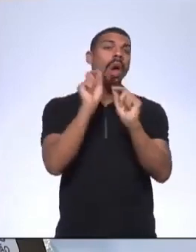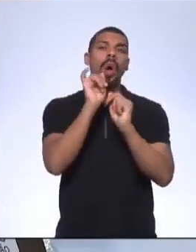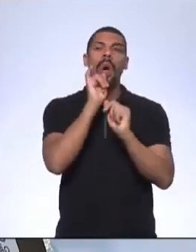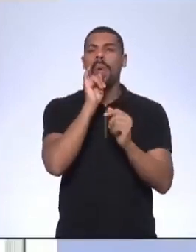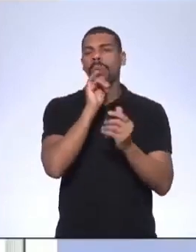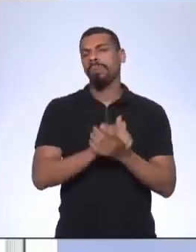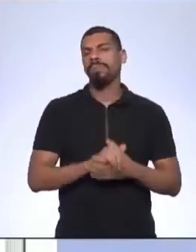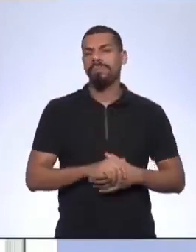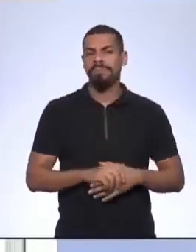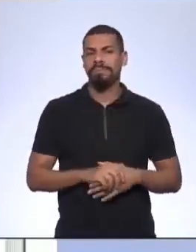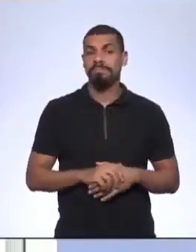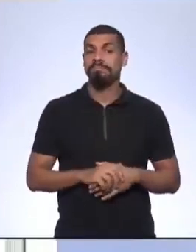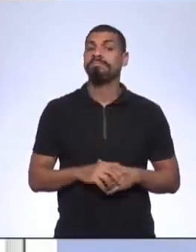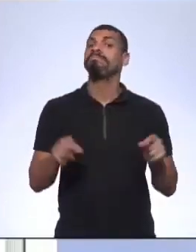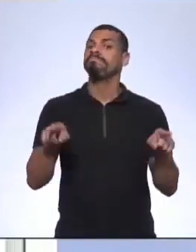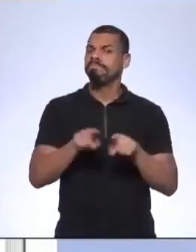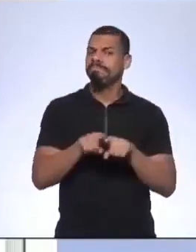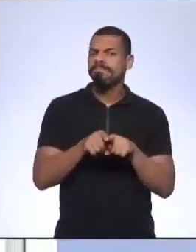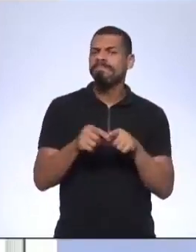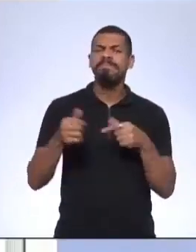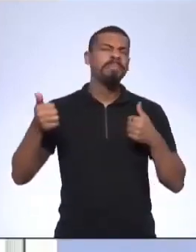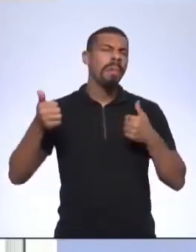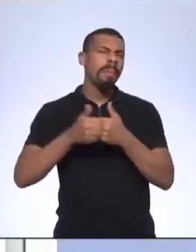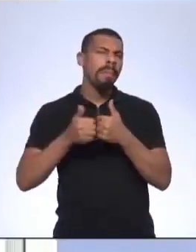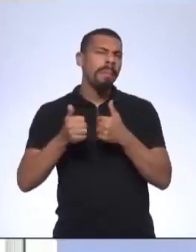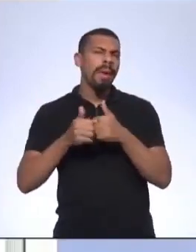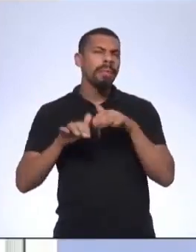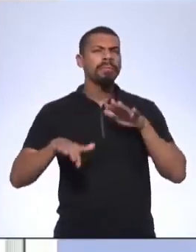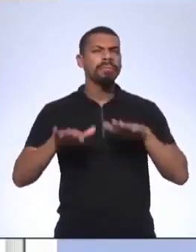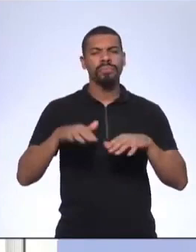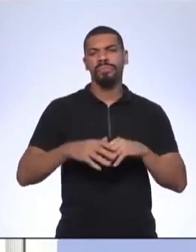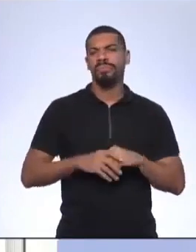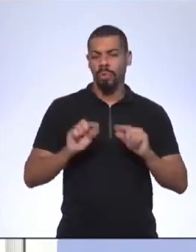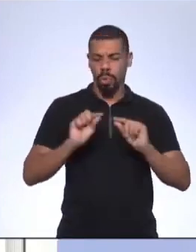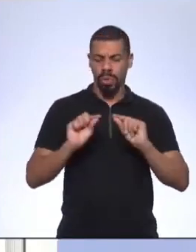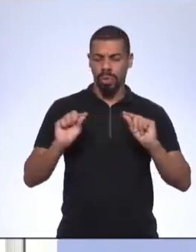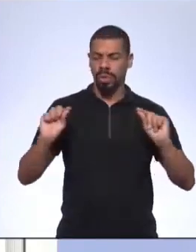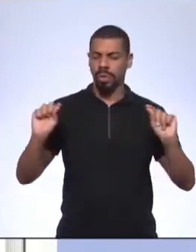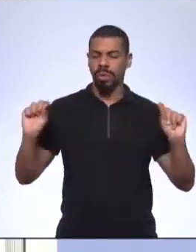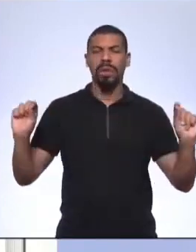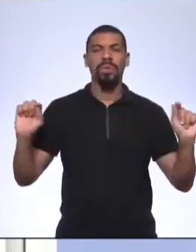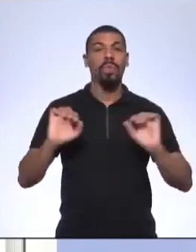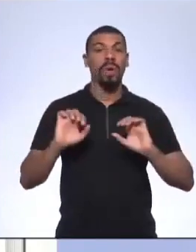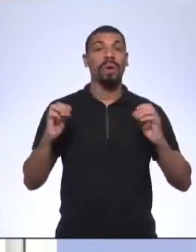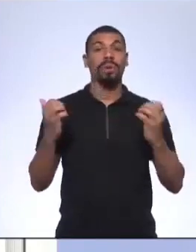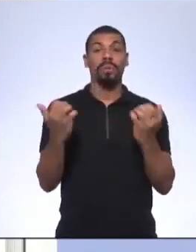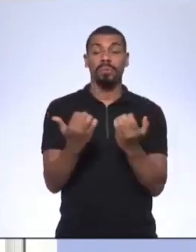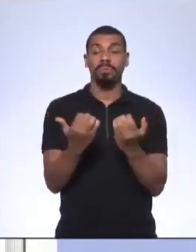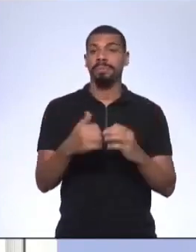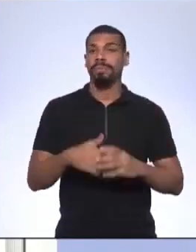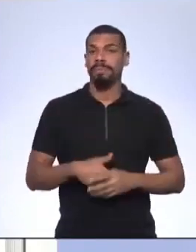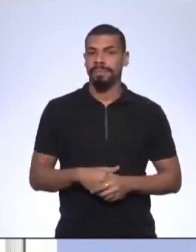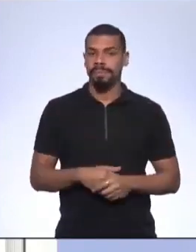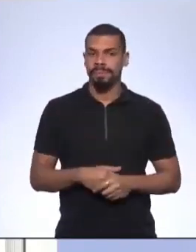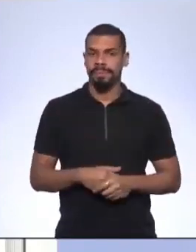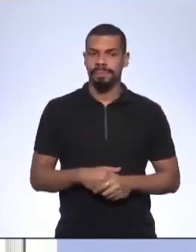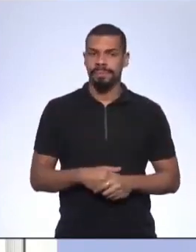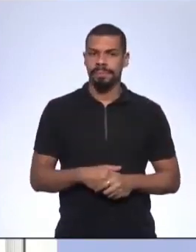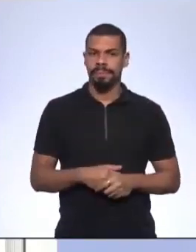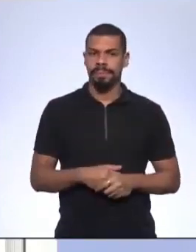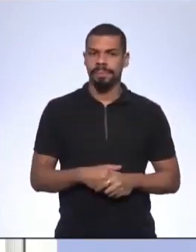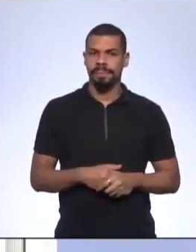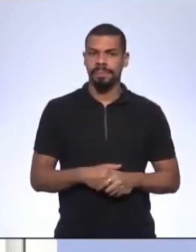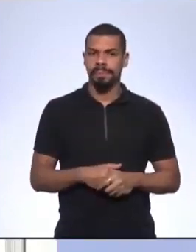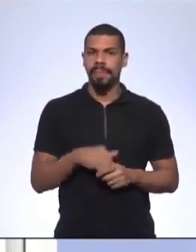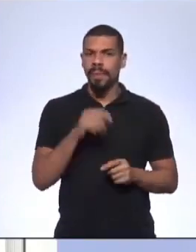de lançamento que também está lá próximo da linha do Equador, você tem que fazer um lançamento aqui,